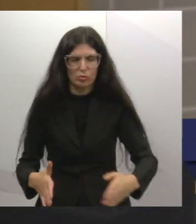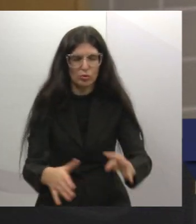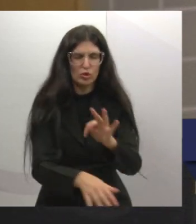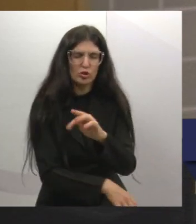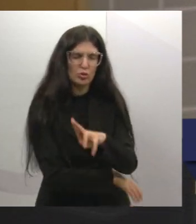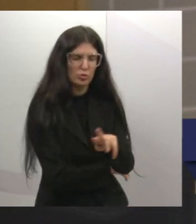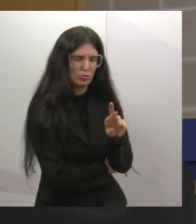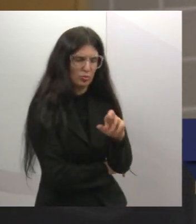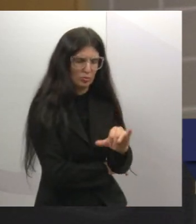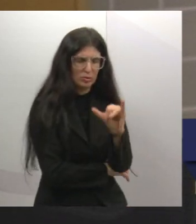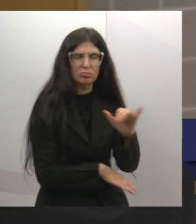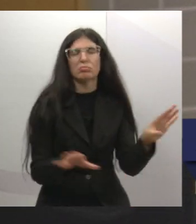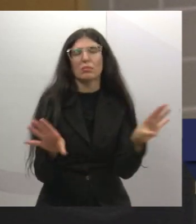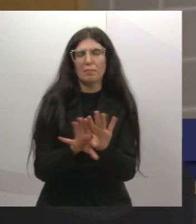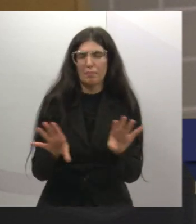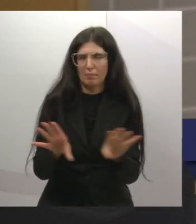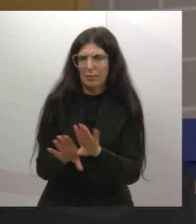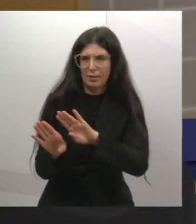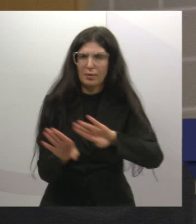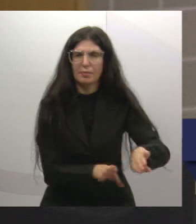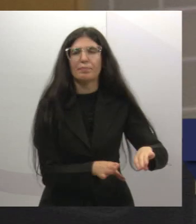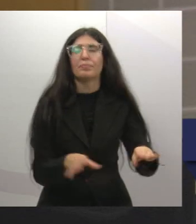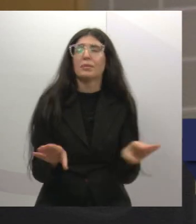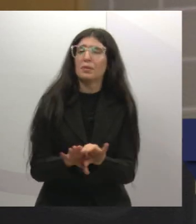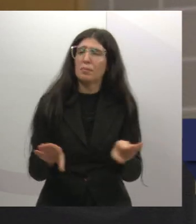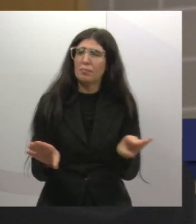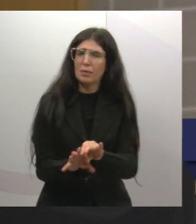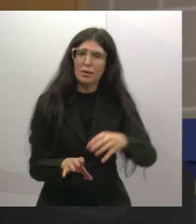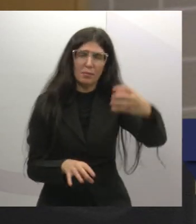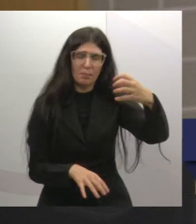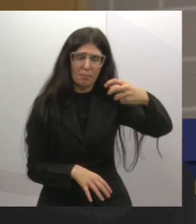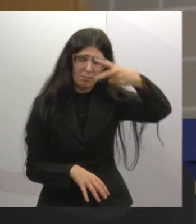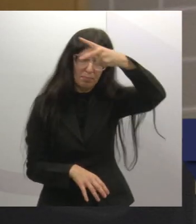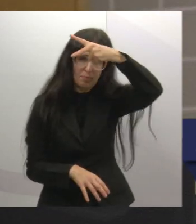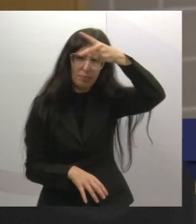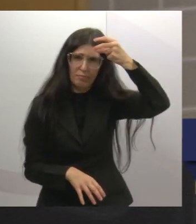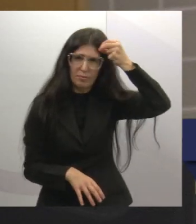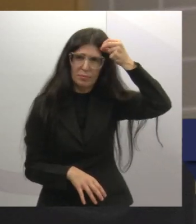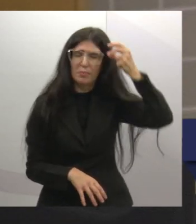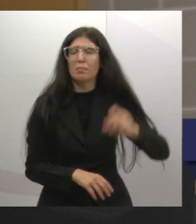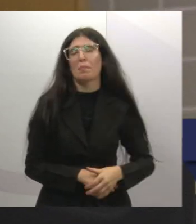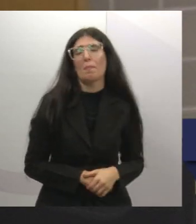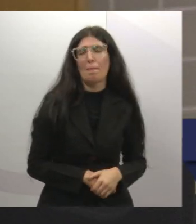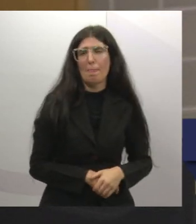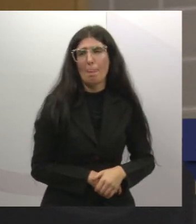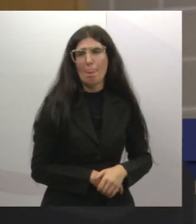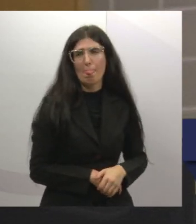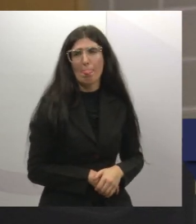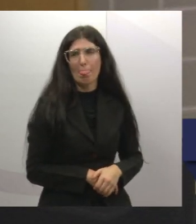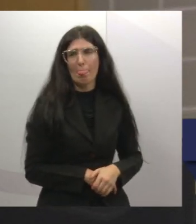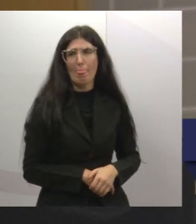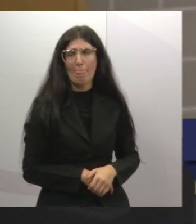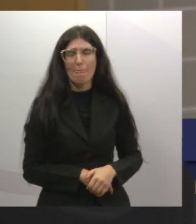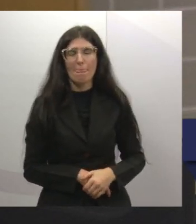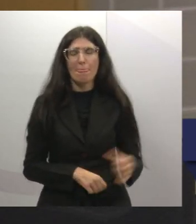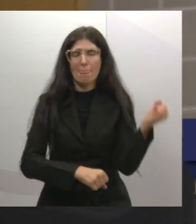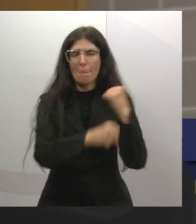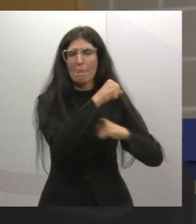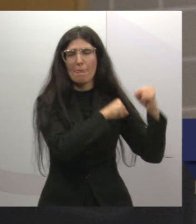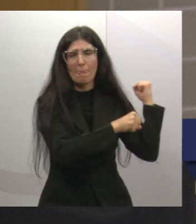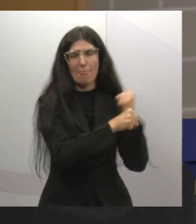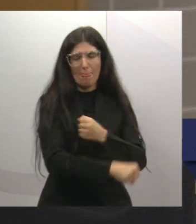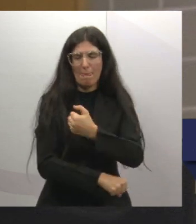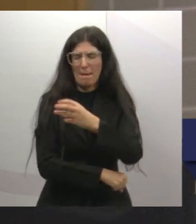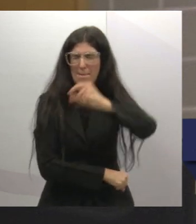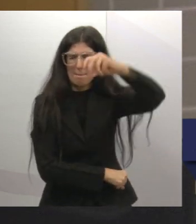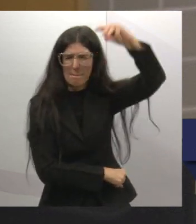e tem também do IPMJ também, né, que são também antigos aqui, que foram feitos em 2009,